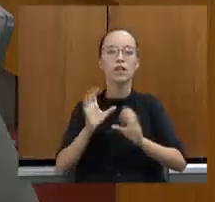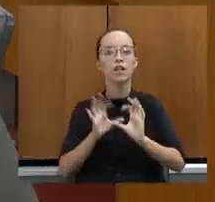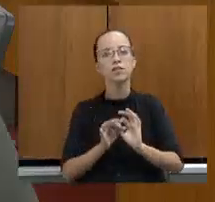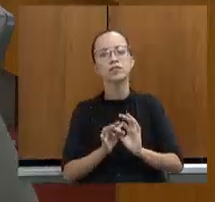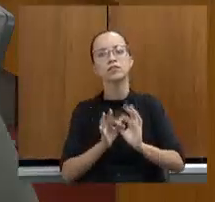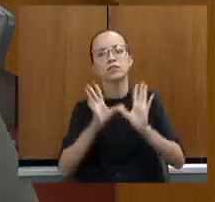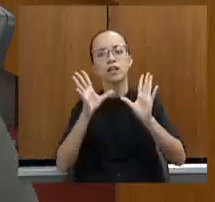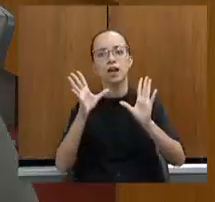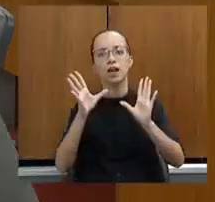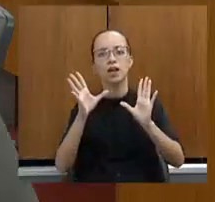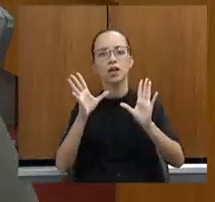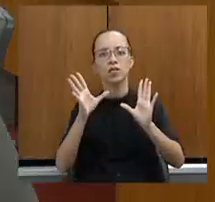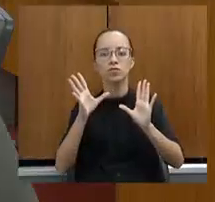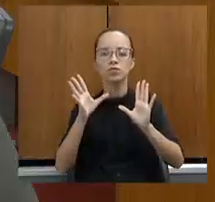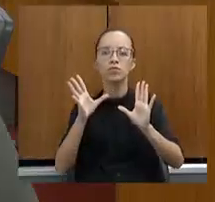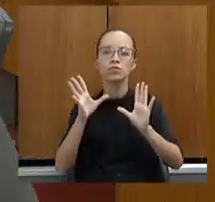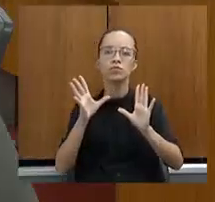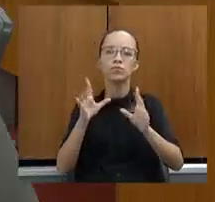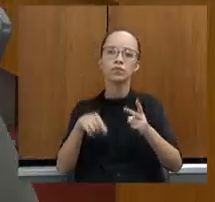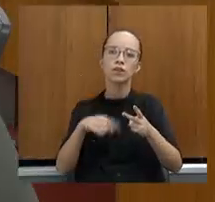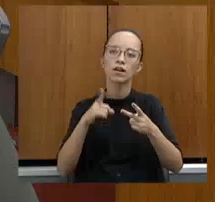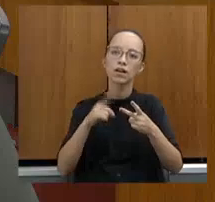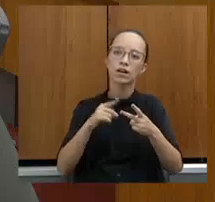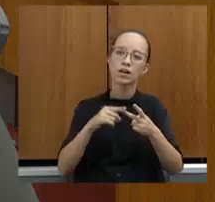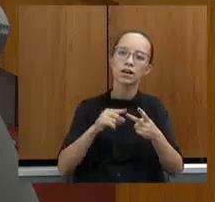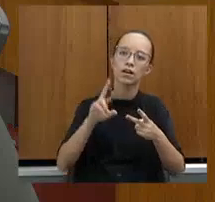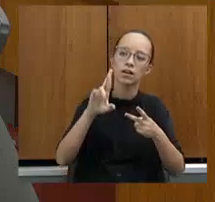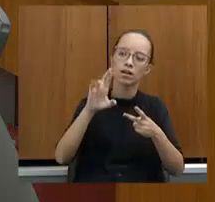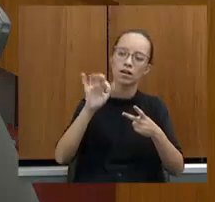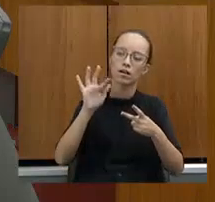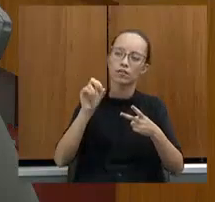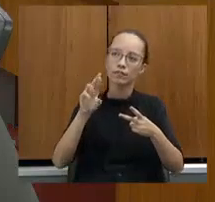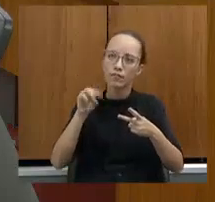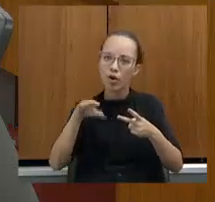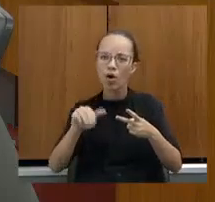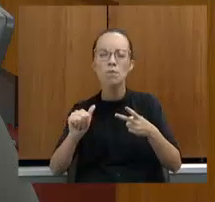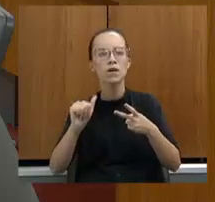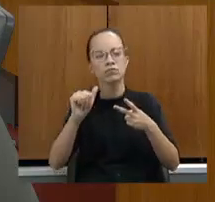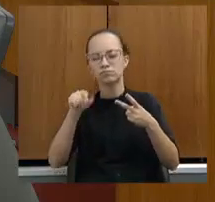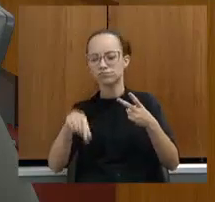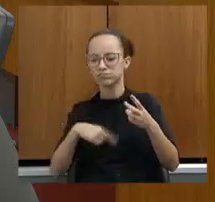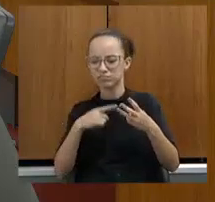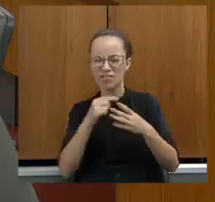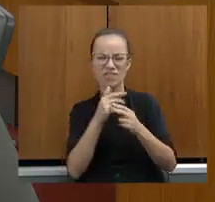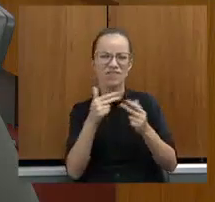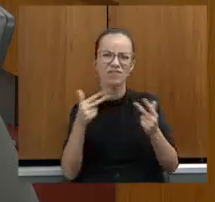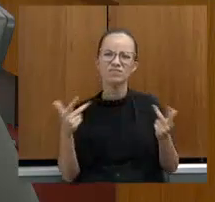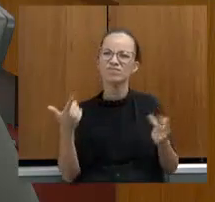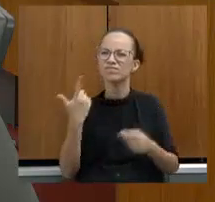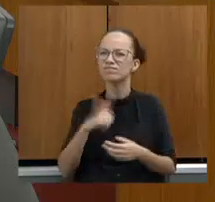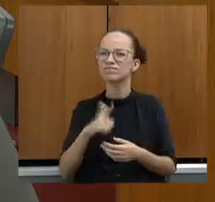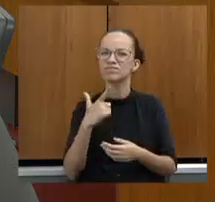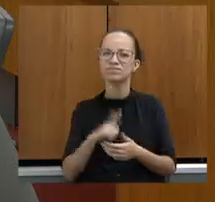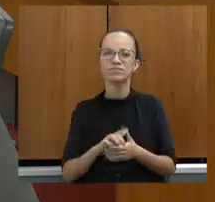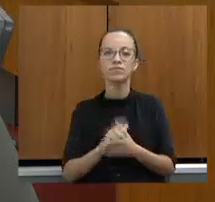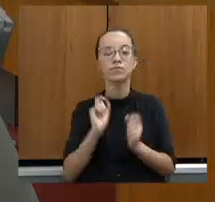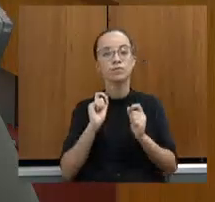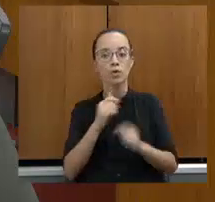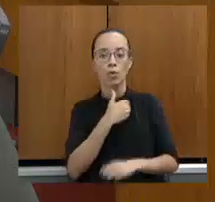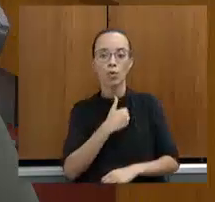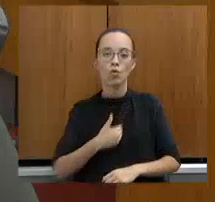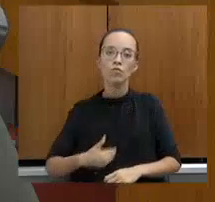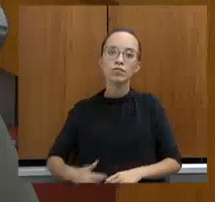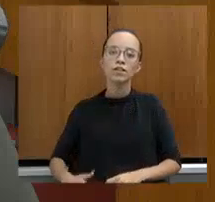do nióbio fizemos com a reforma da Previdência fizemos várias vezes né que permitiu o governo